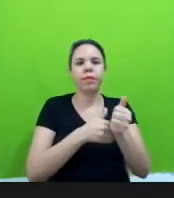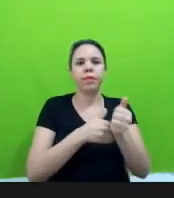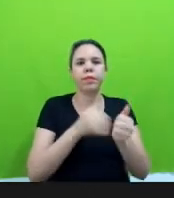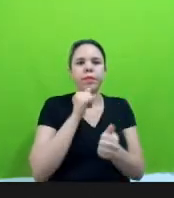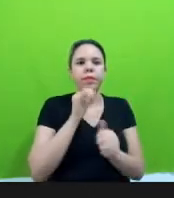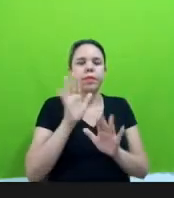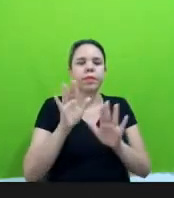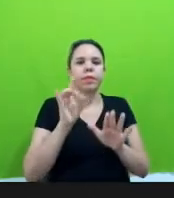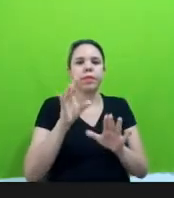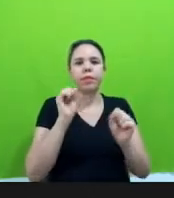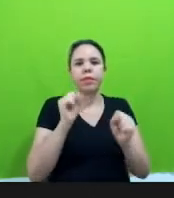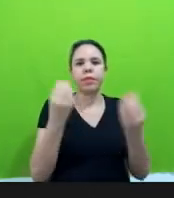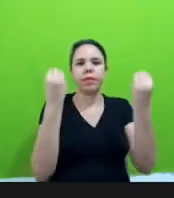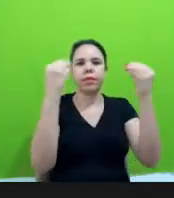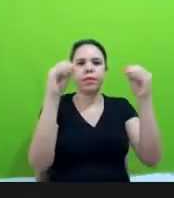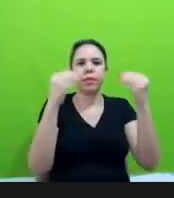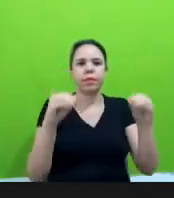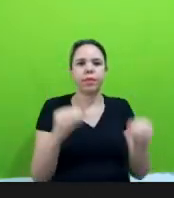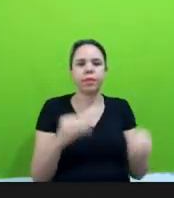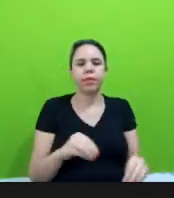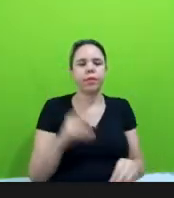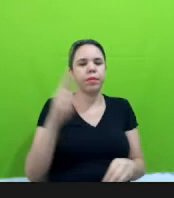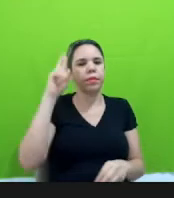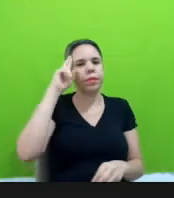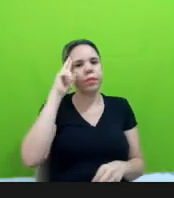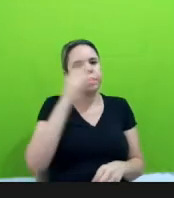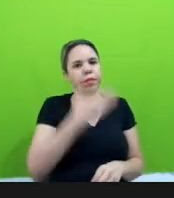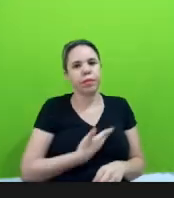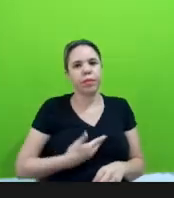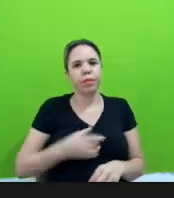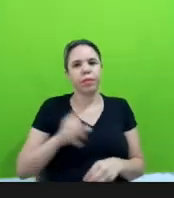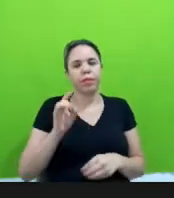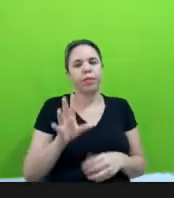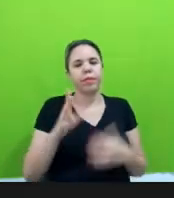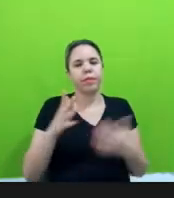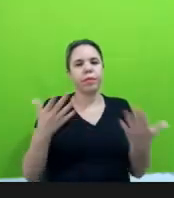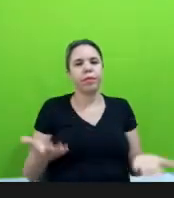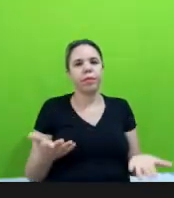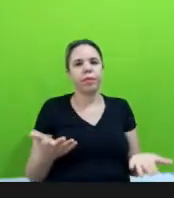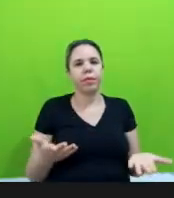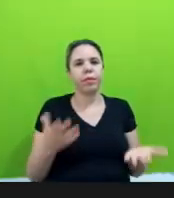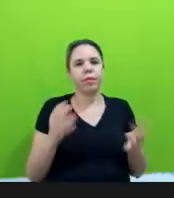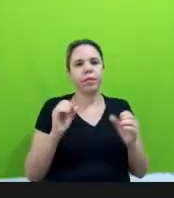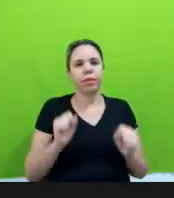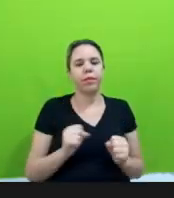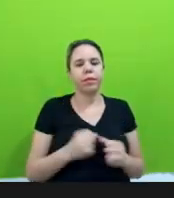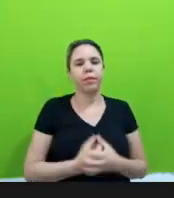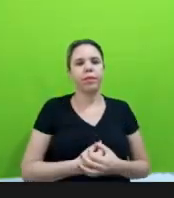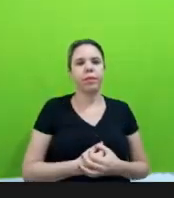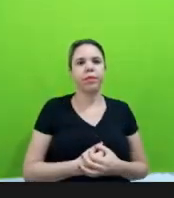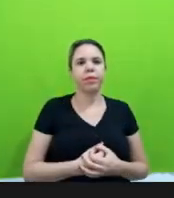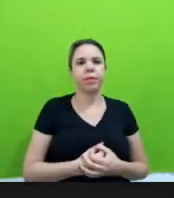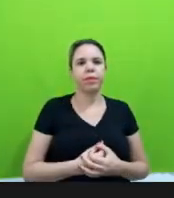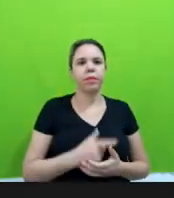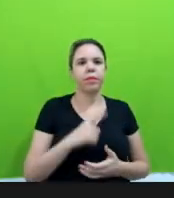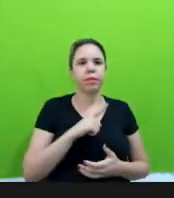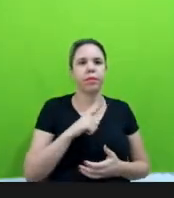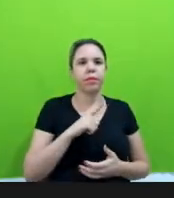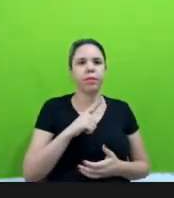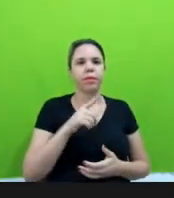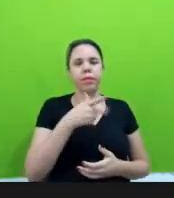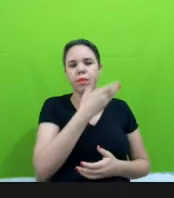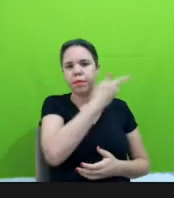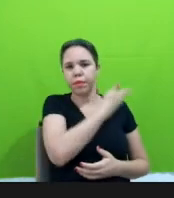quem pode colocar sob sigilo é chefe de poder executivo, né, chefe de poder. Então, a gente tem ali o presidente da República,